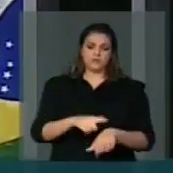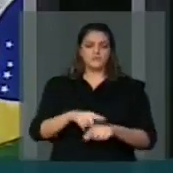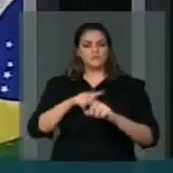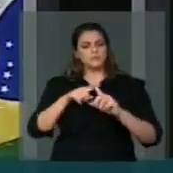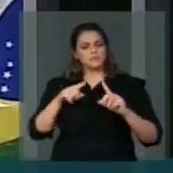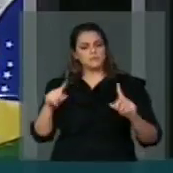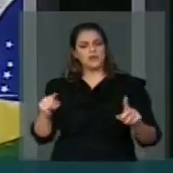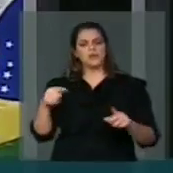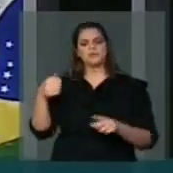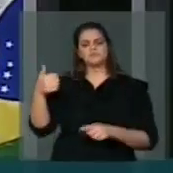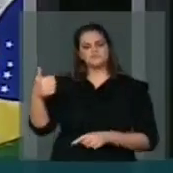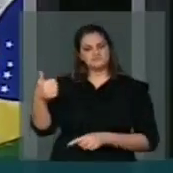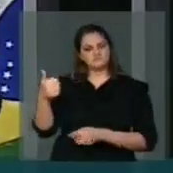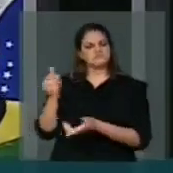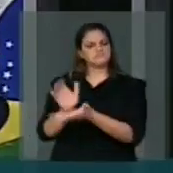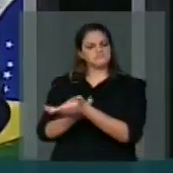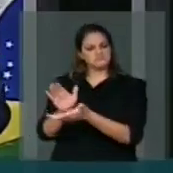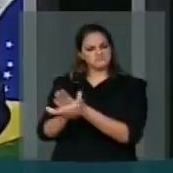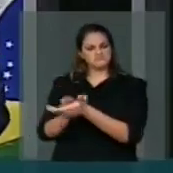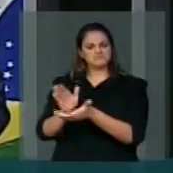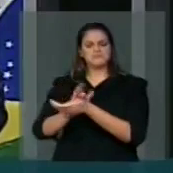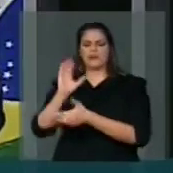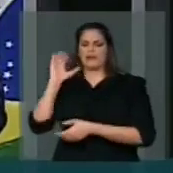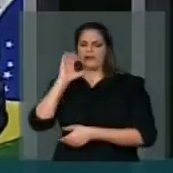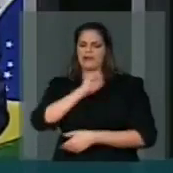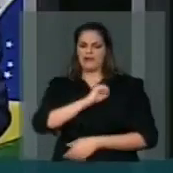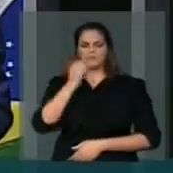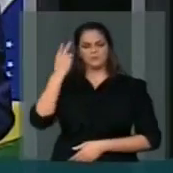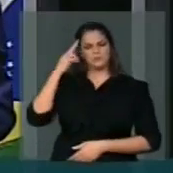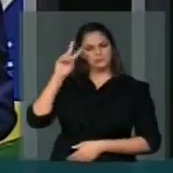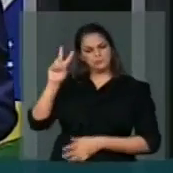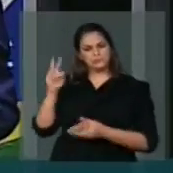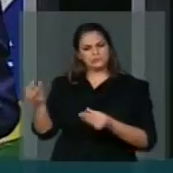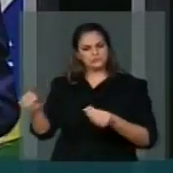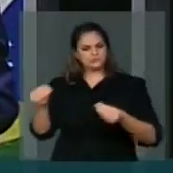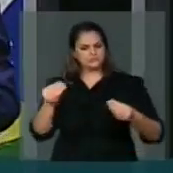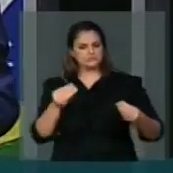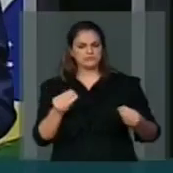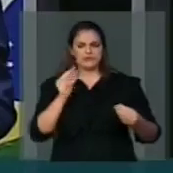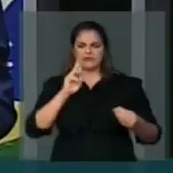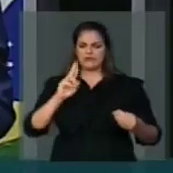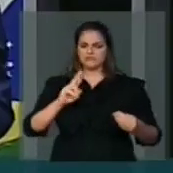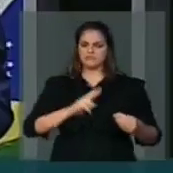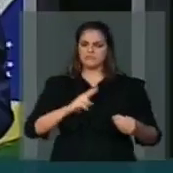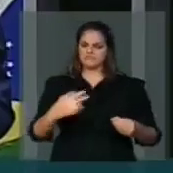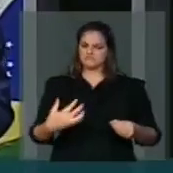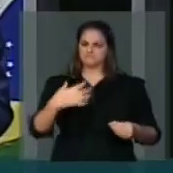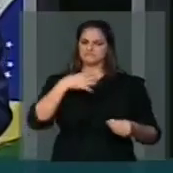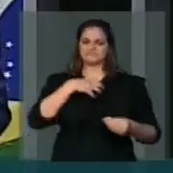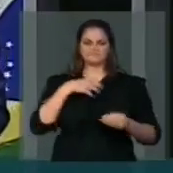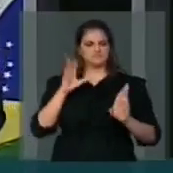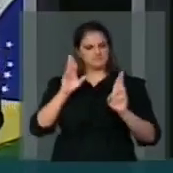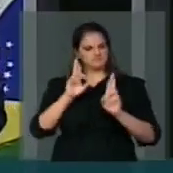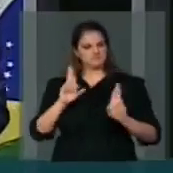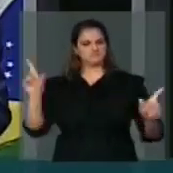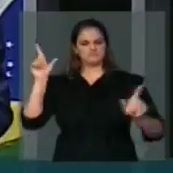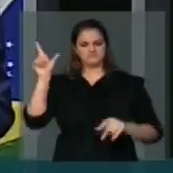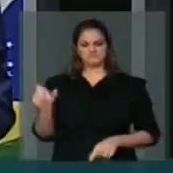atenção que ele teve com este parlamento, para mim já é um fato